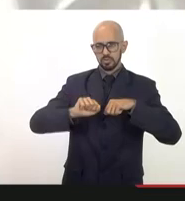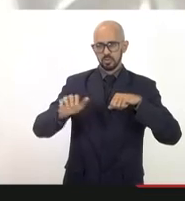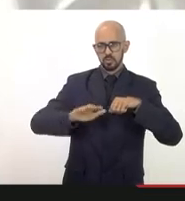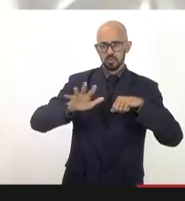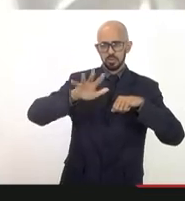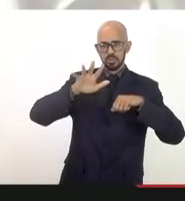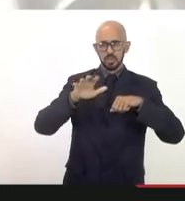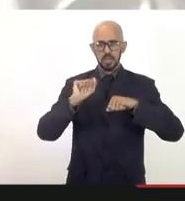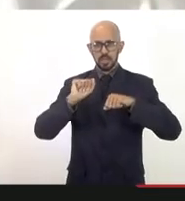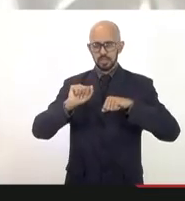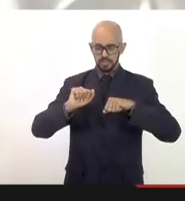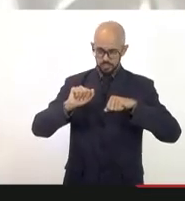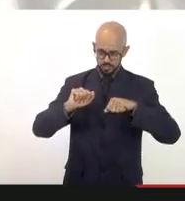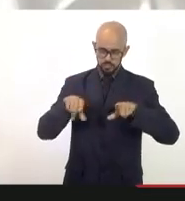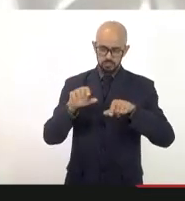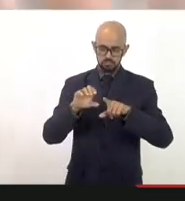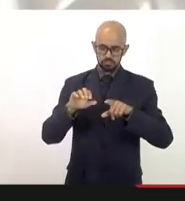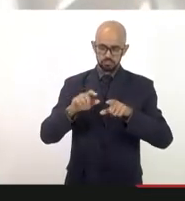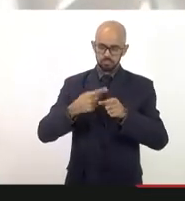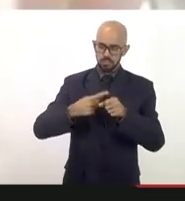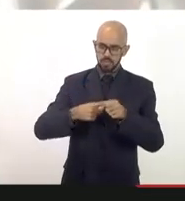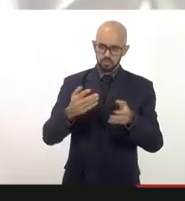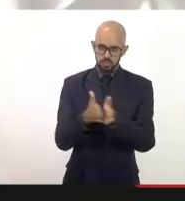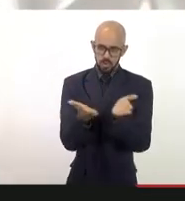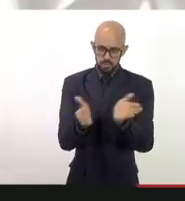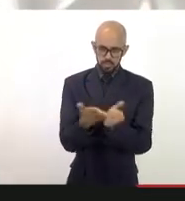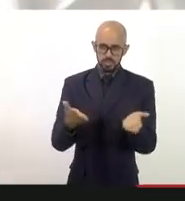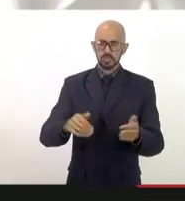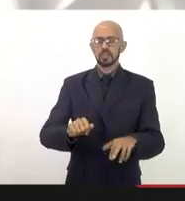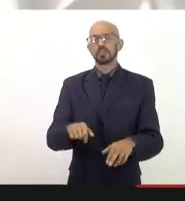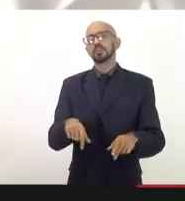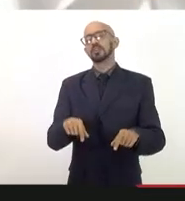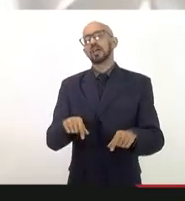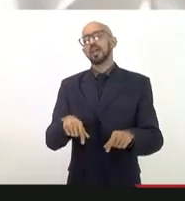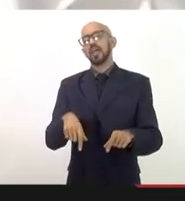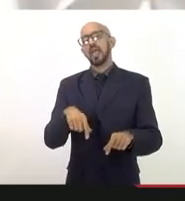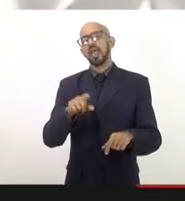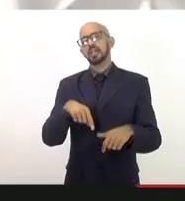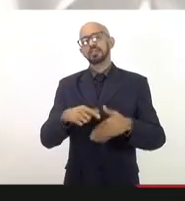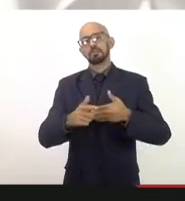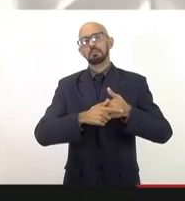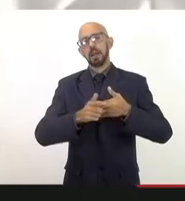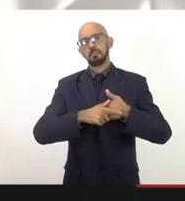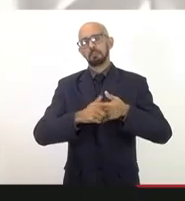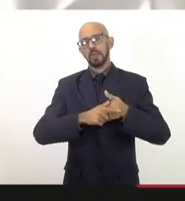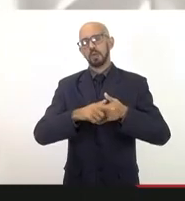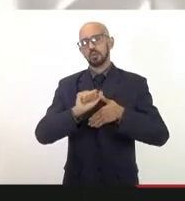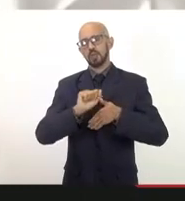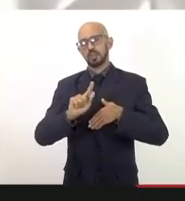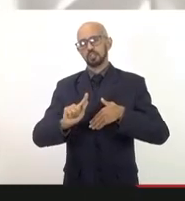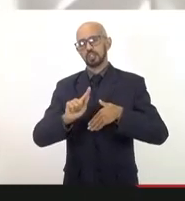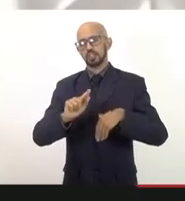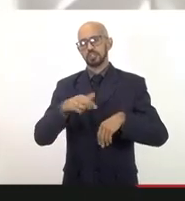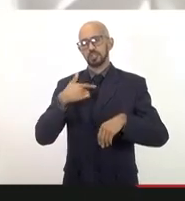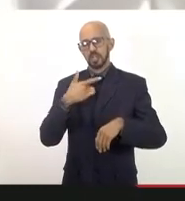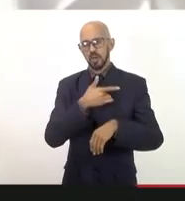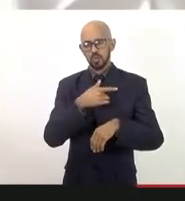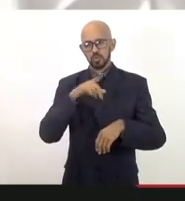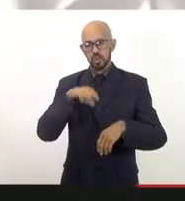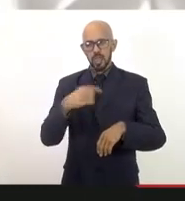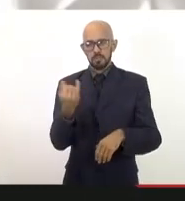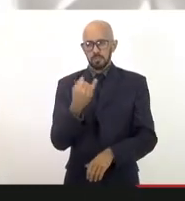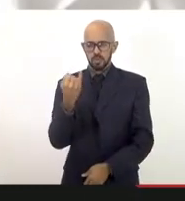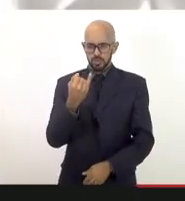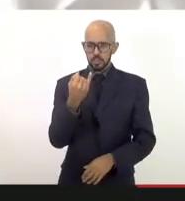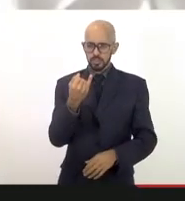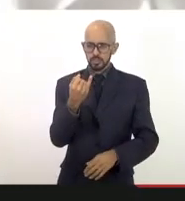nas comunidades menos favorecidas. Essa figura do agente comunitário de saúde, ele tem uma relevância muito grande,